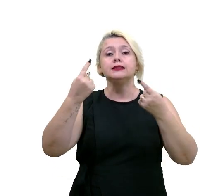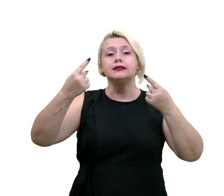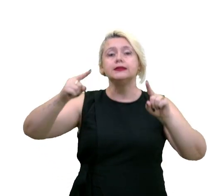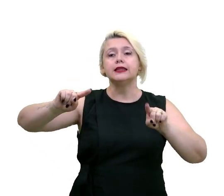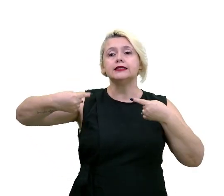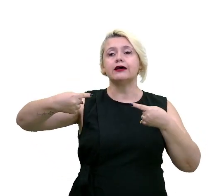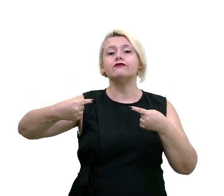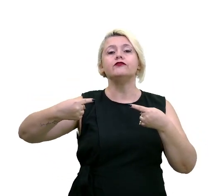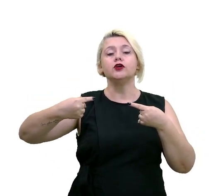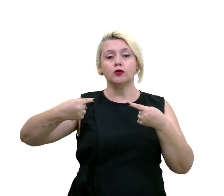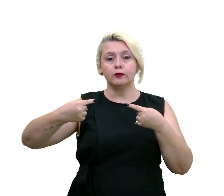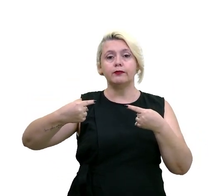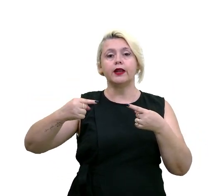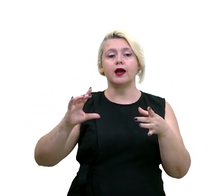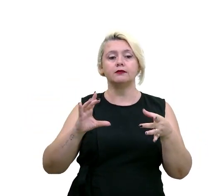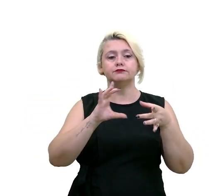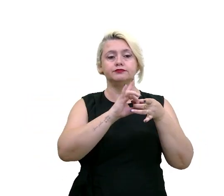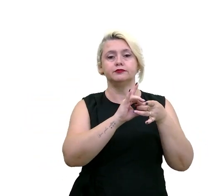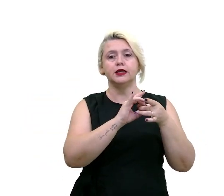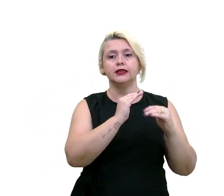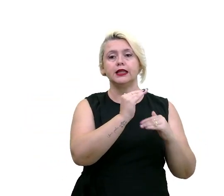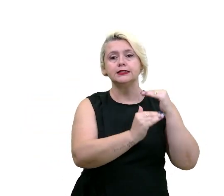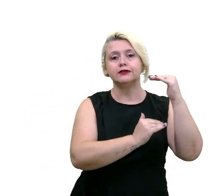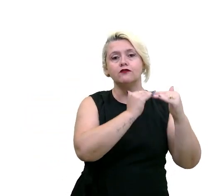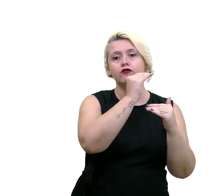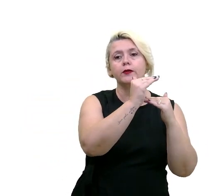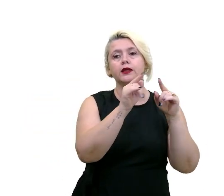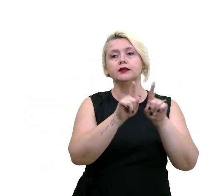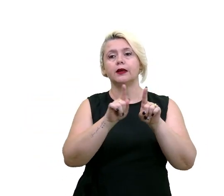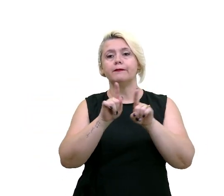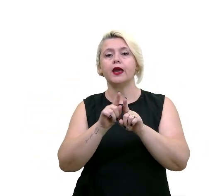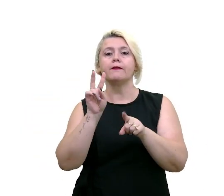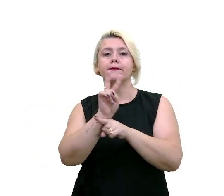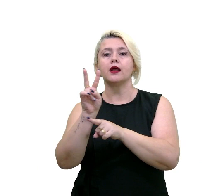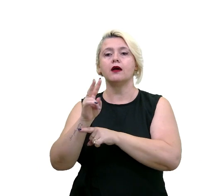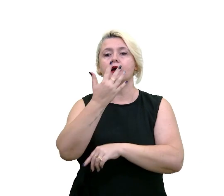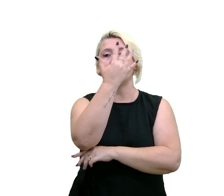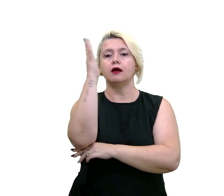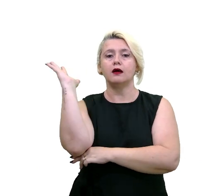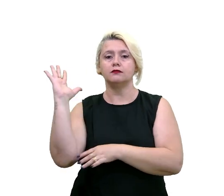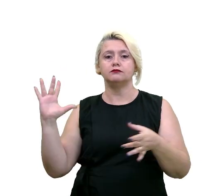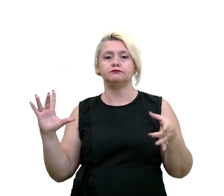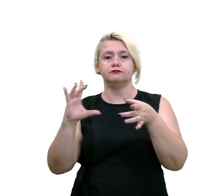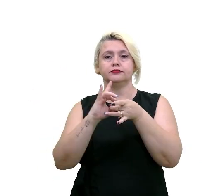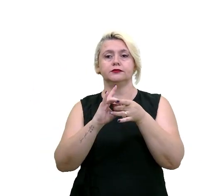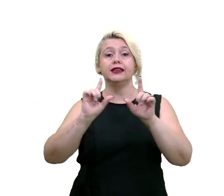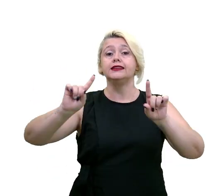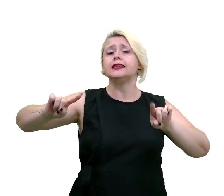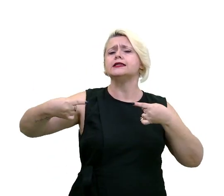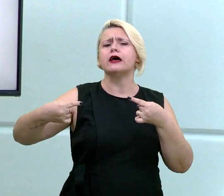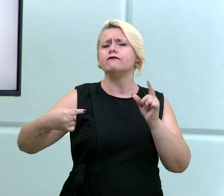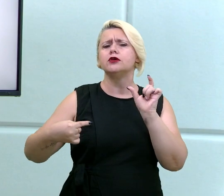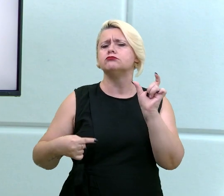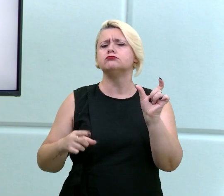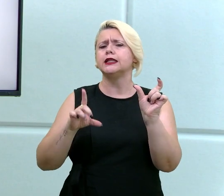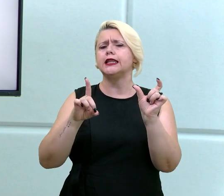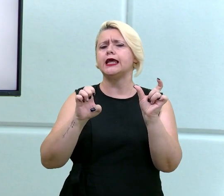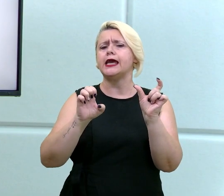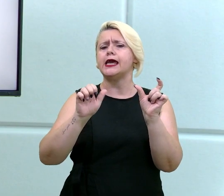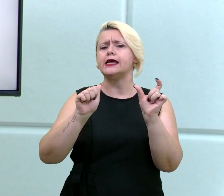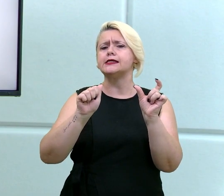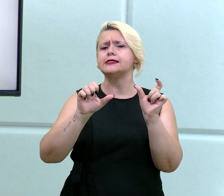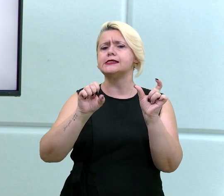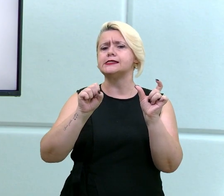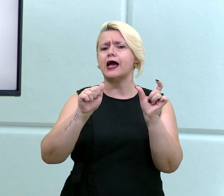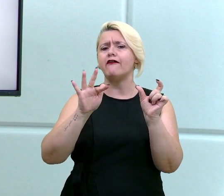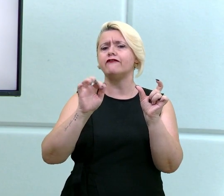conciliar o desenvolvimento e a preservação ambiental. Desafios. Essa palavra nós